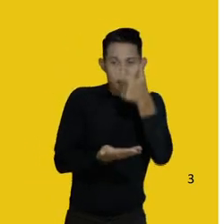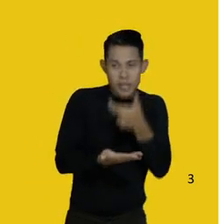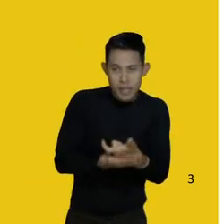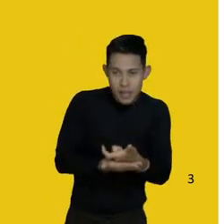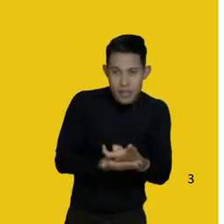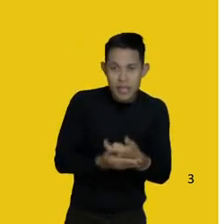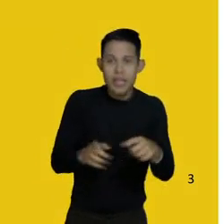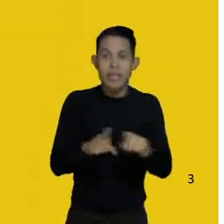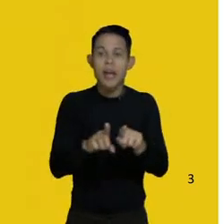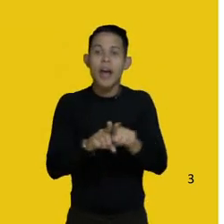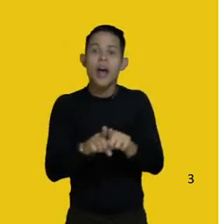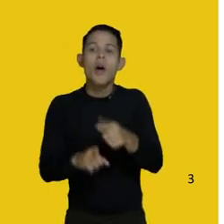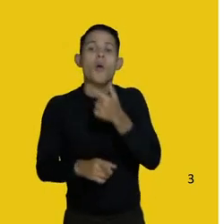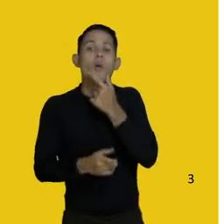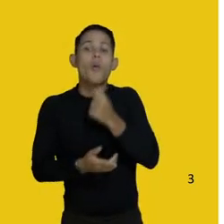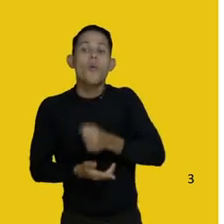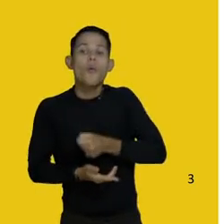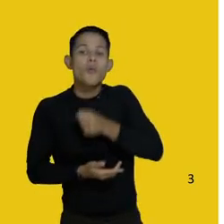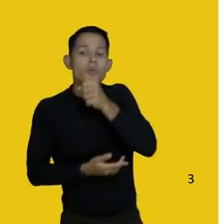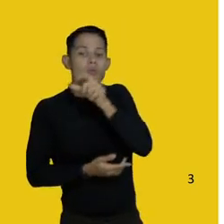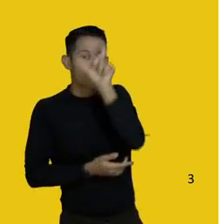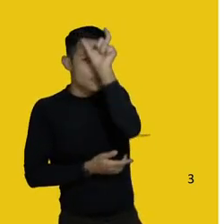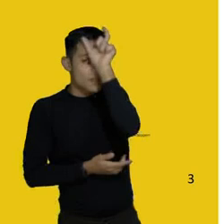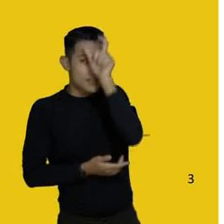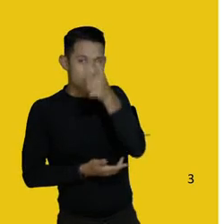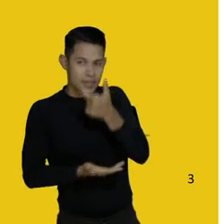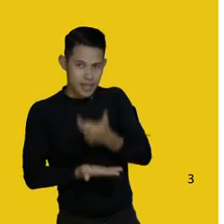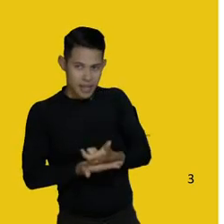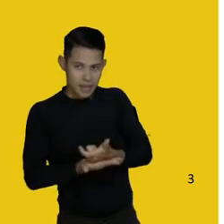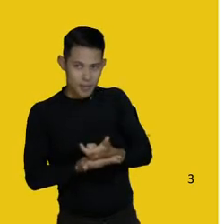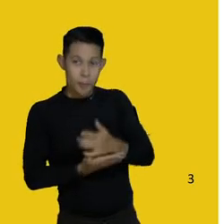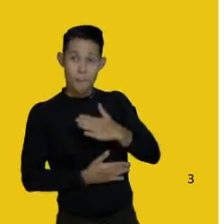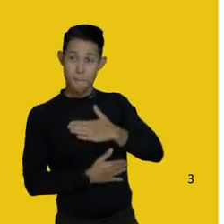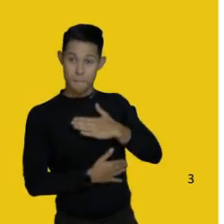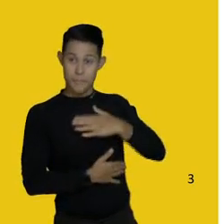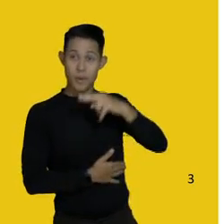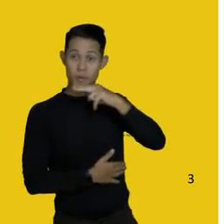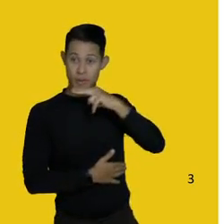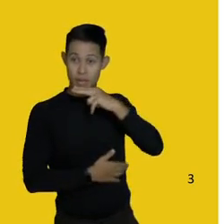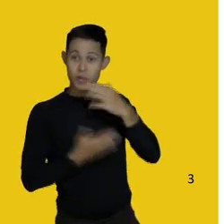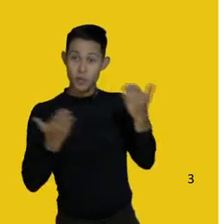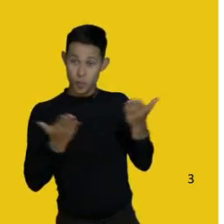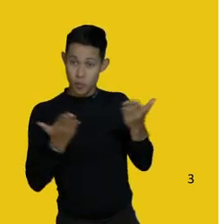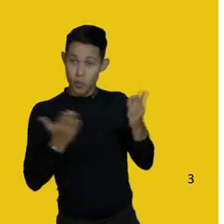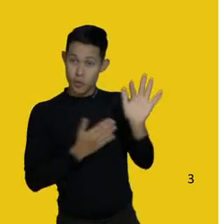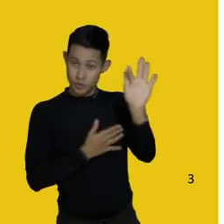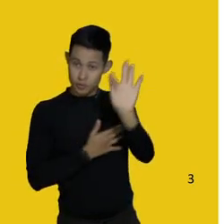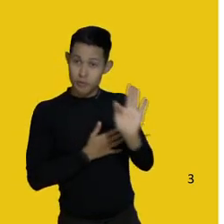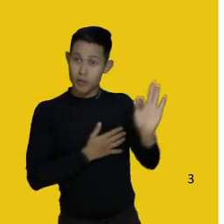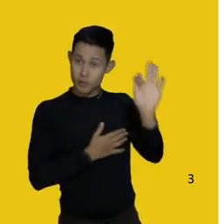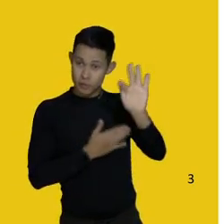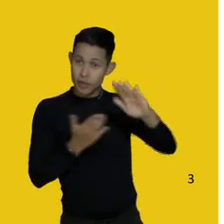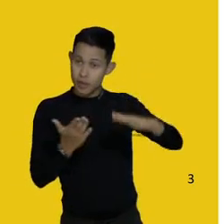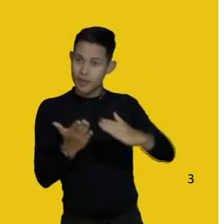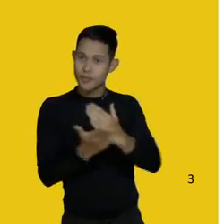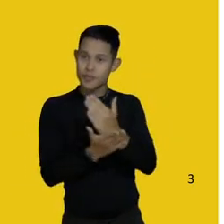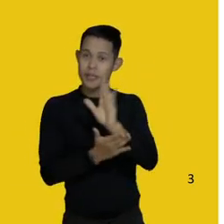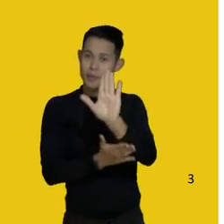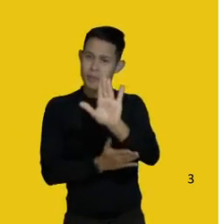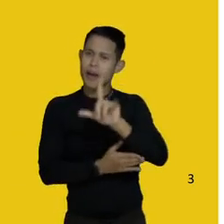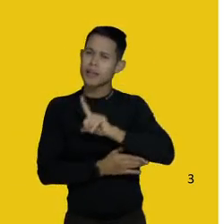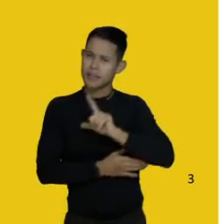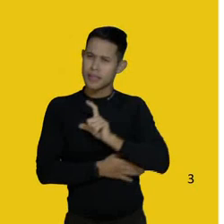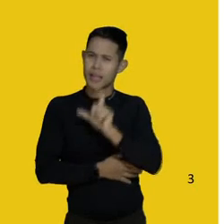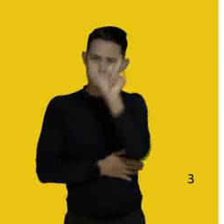inêz e esse meu neto hoje já tá na faculdade mas ele tem uma dislexia bem Severa com déficit de atenção e